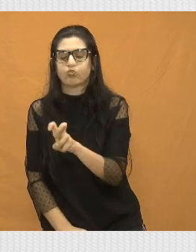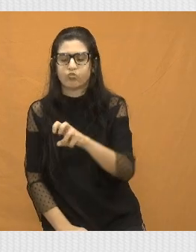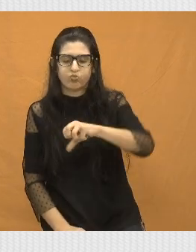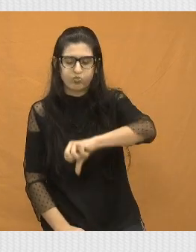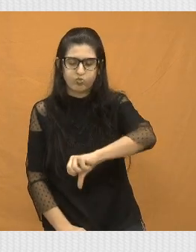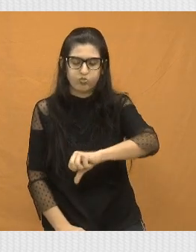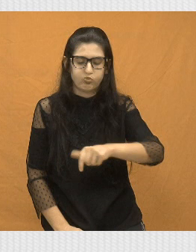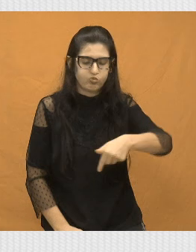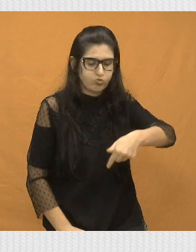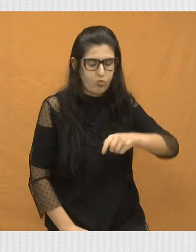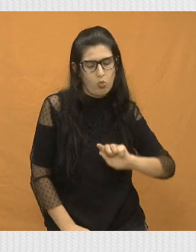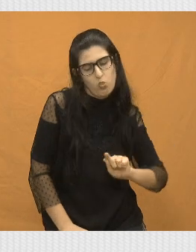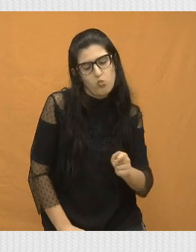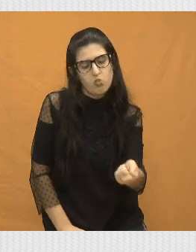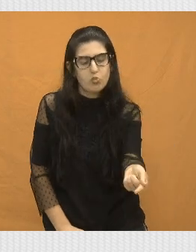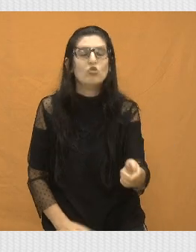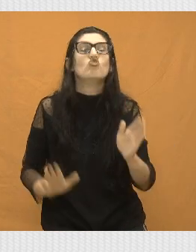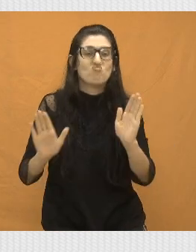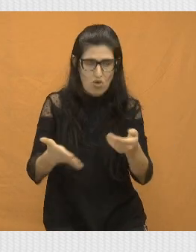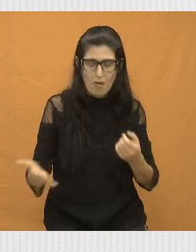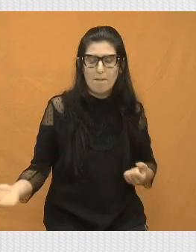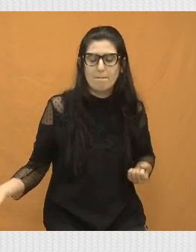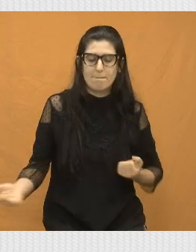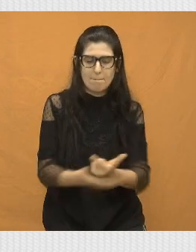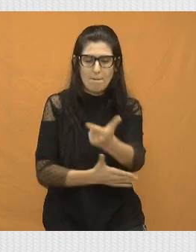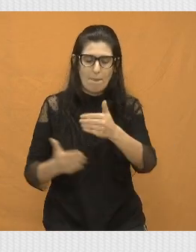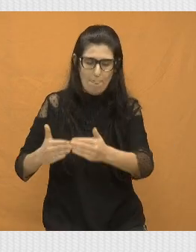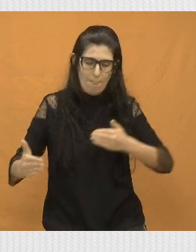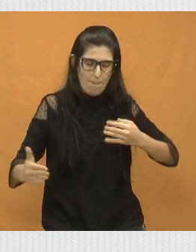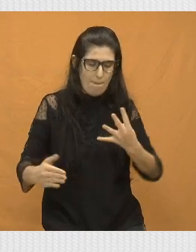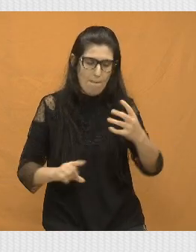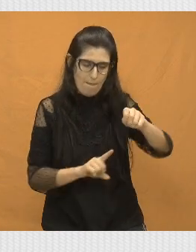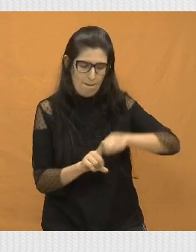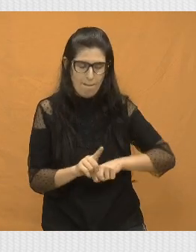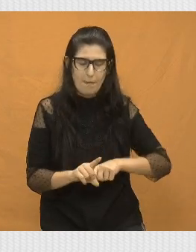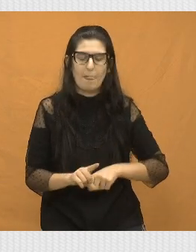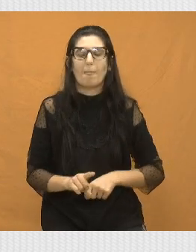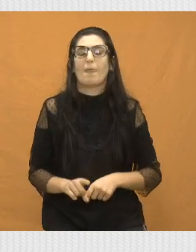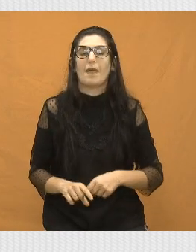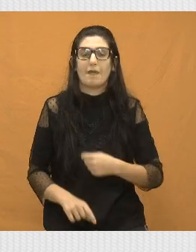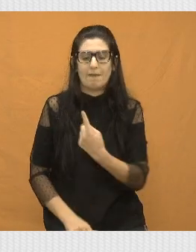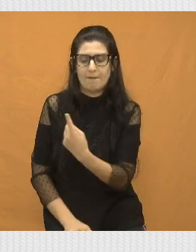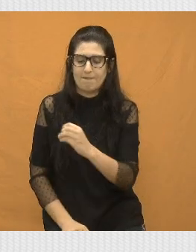376.597.000, na qual foi liquidado nesse primeiro quadrimestre um montante de